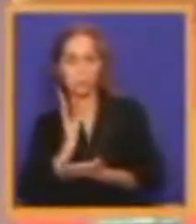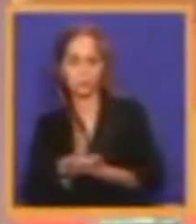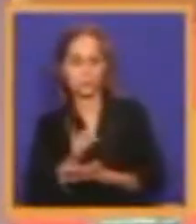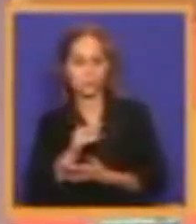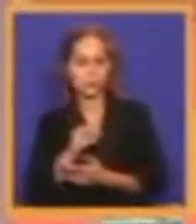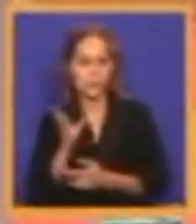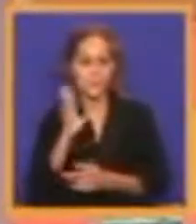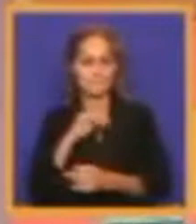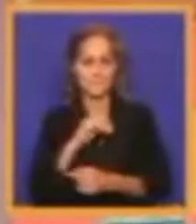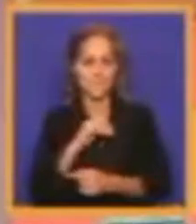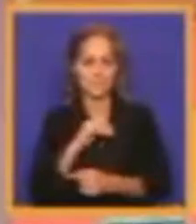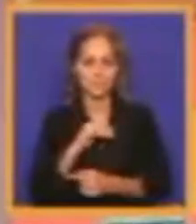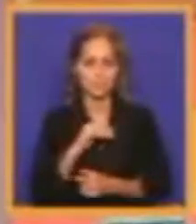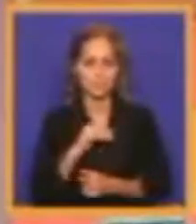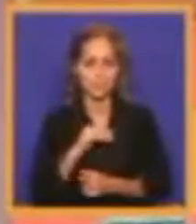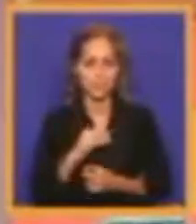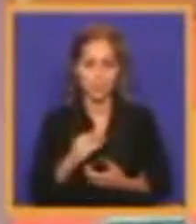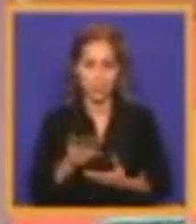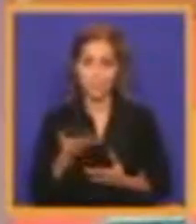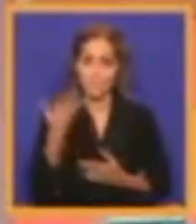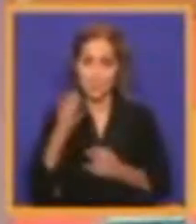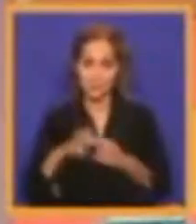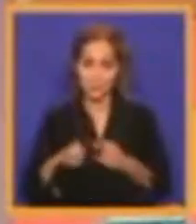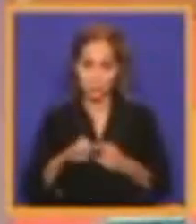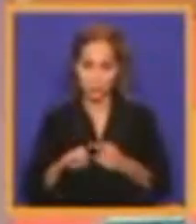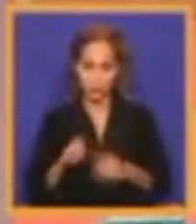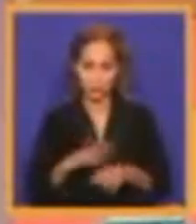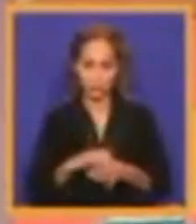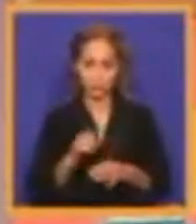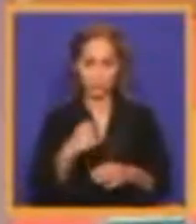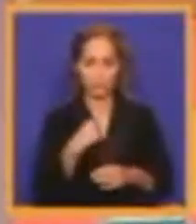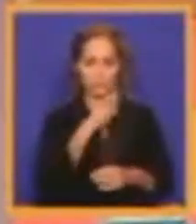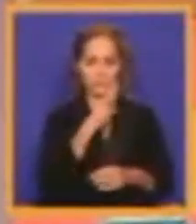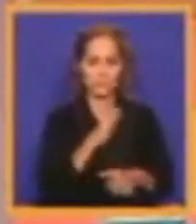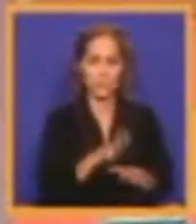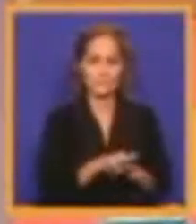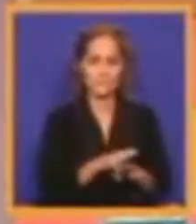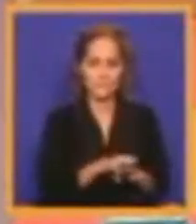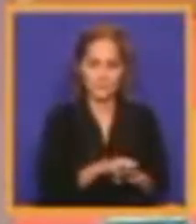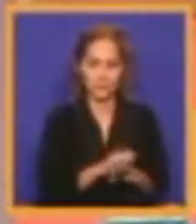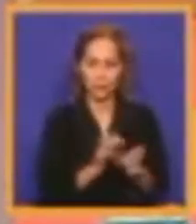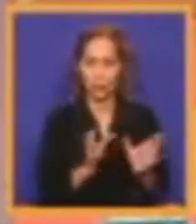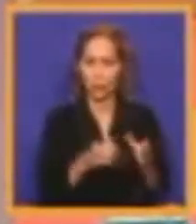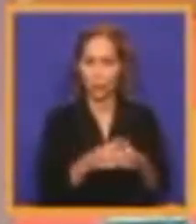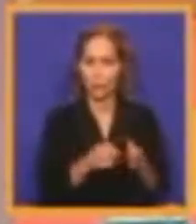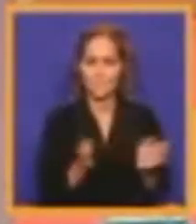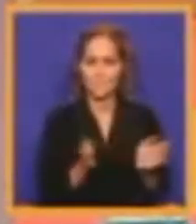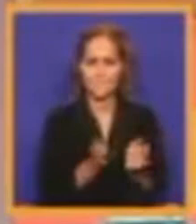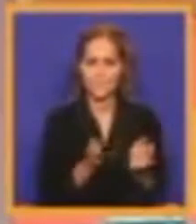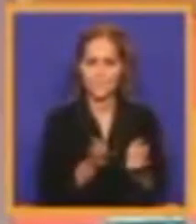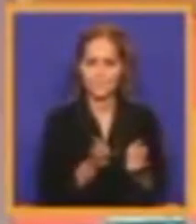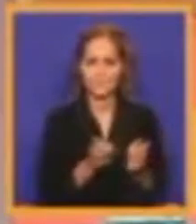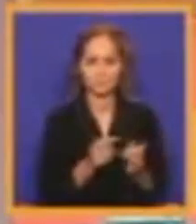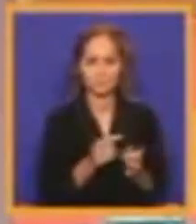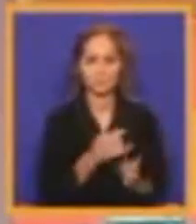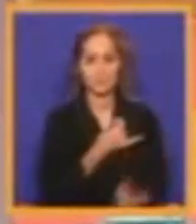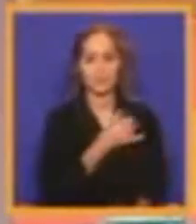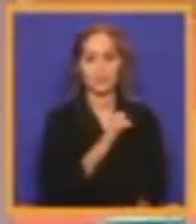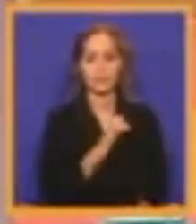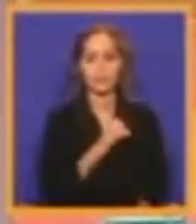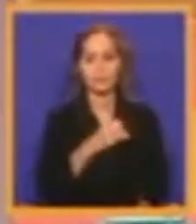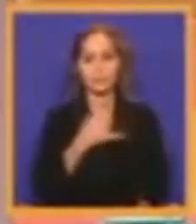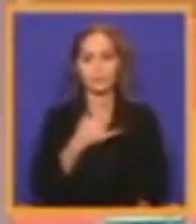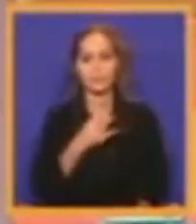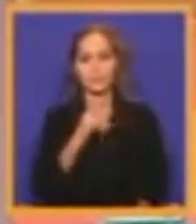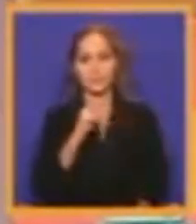ainda cada vez mais bafejados pela sorte. E, portanto, dos peixes, é um pequeníssimo grupo, apenas os que nasceram entre 20 e